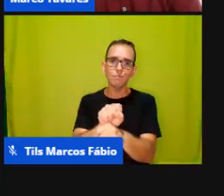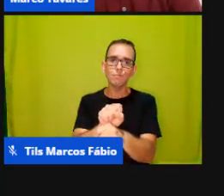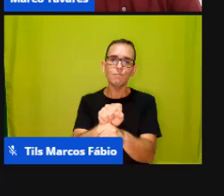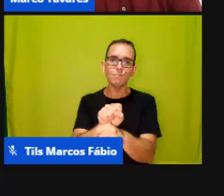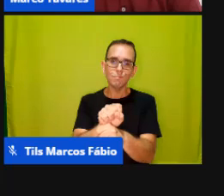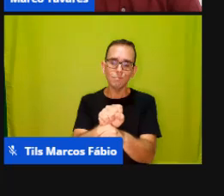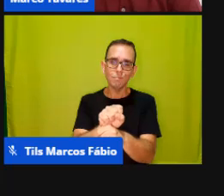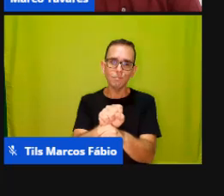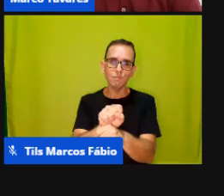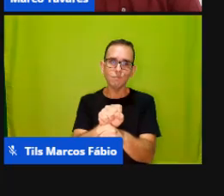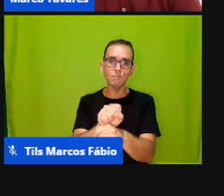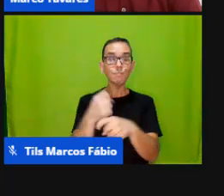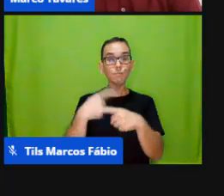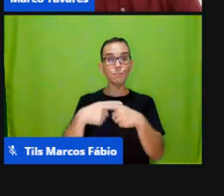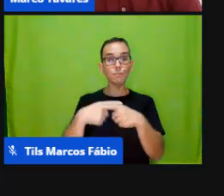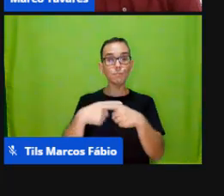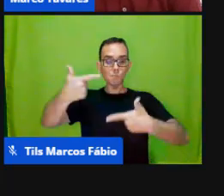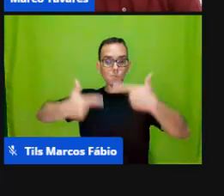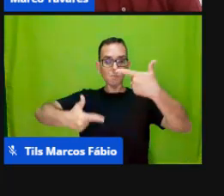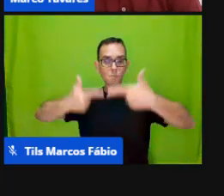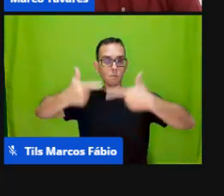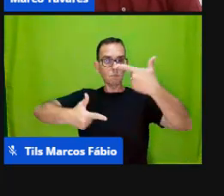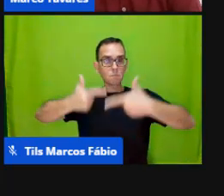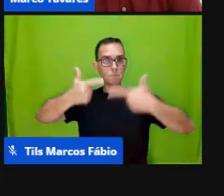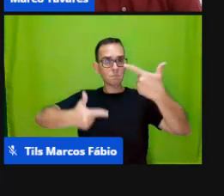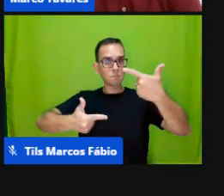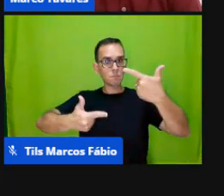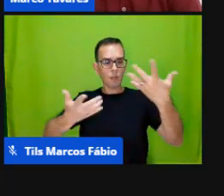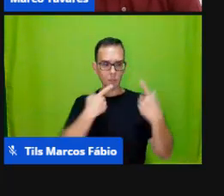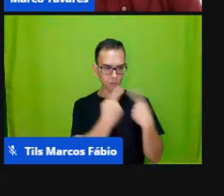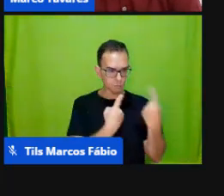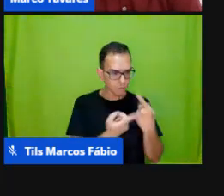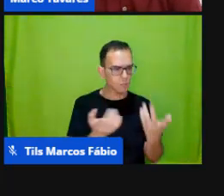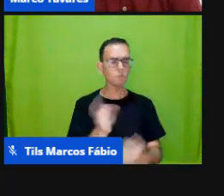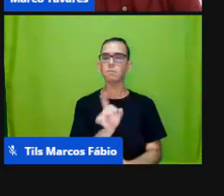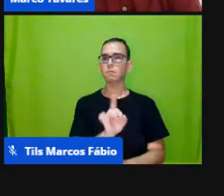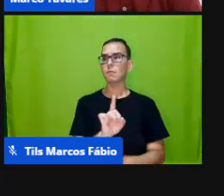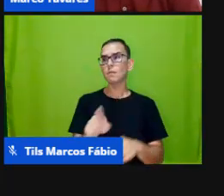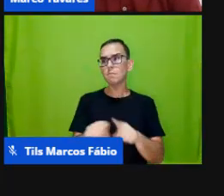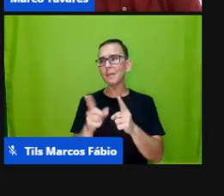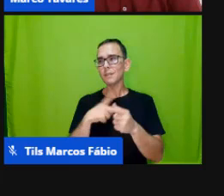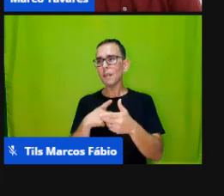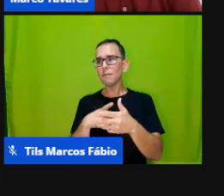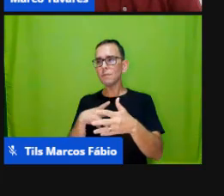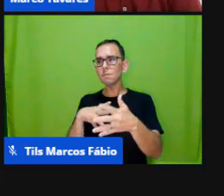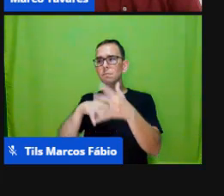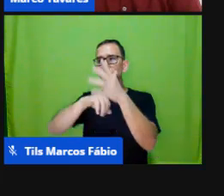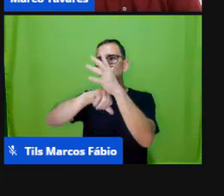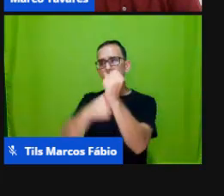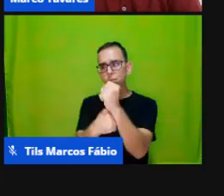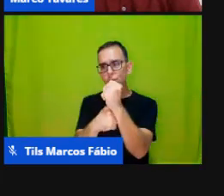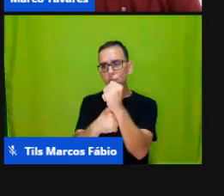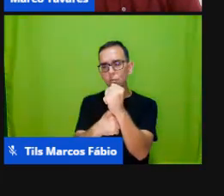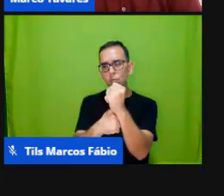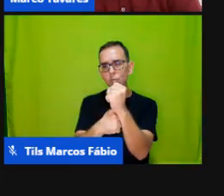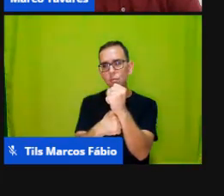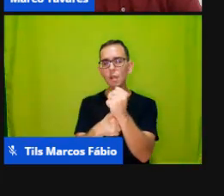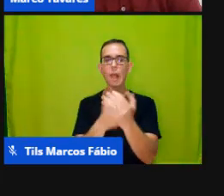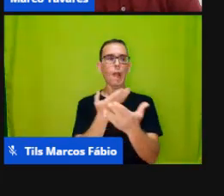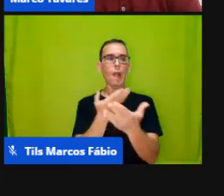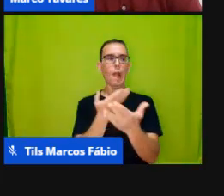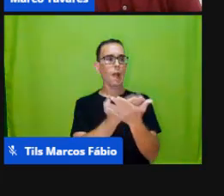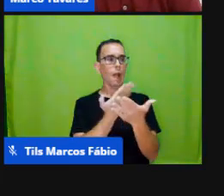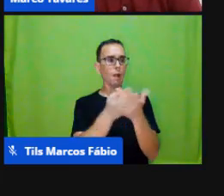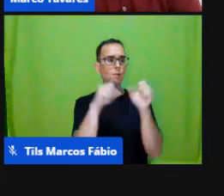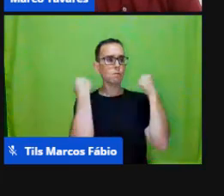da parte política, né, que não nos cabe aqui discutir, mas houve uma interrupção e a aula de educação